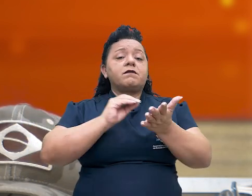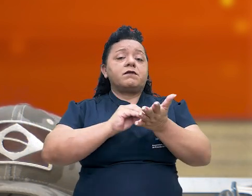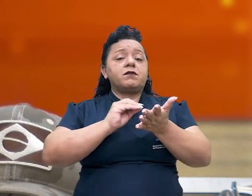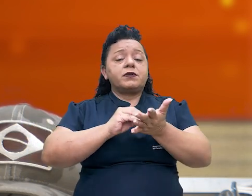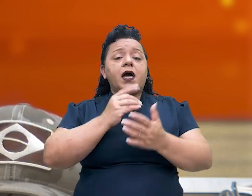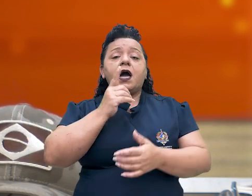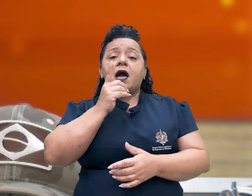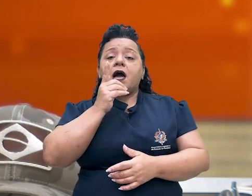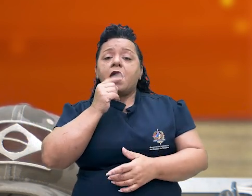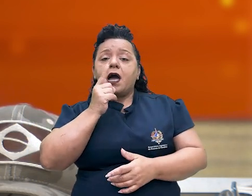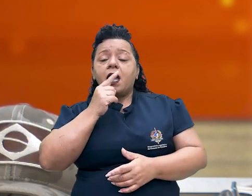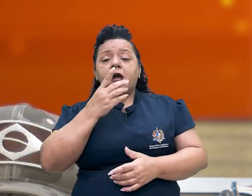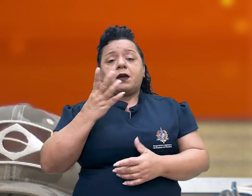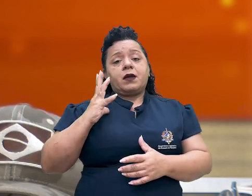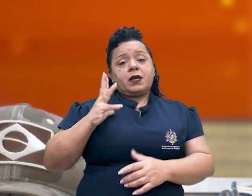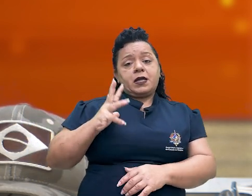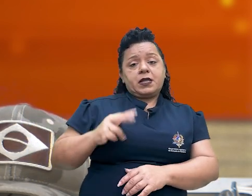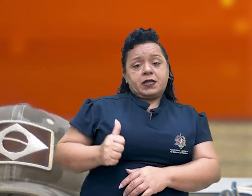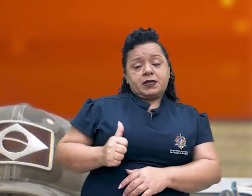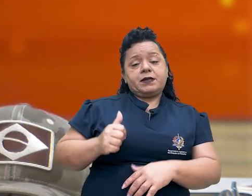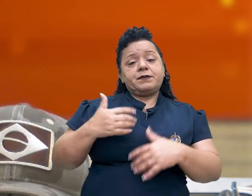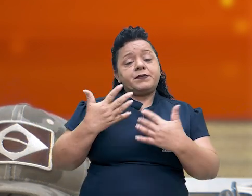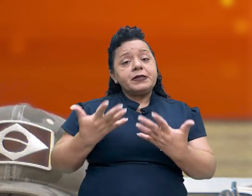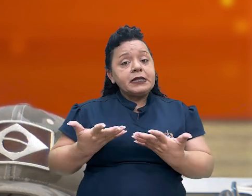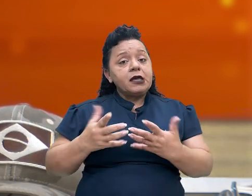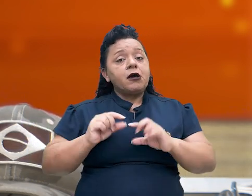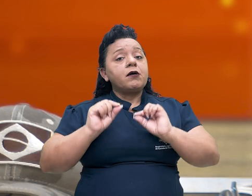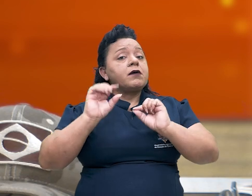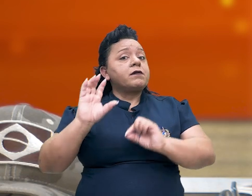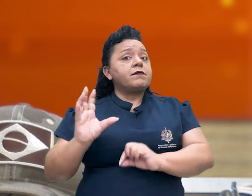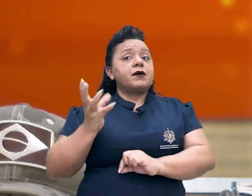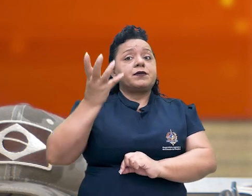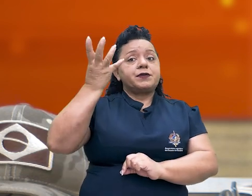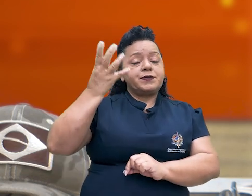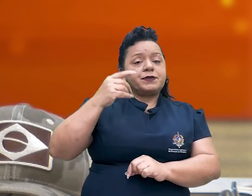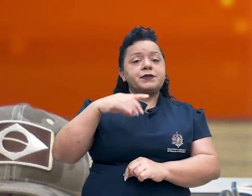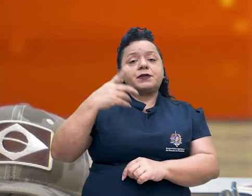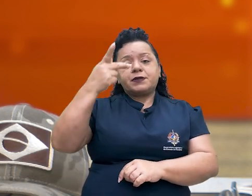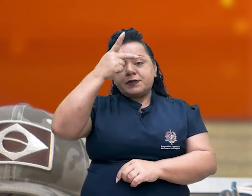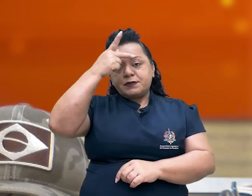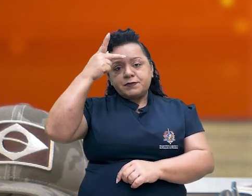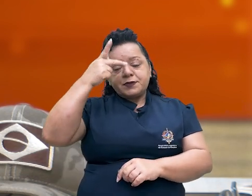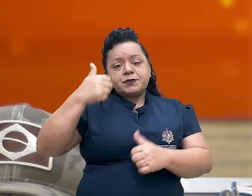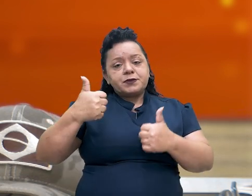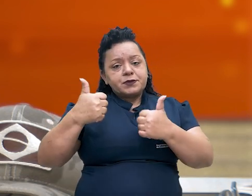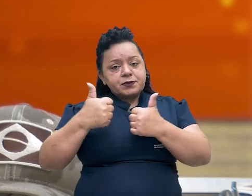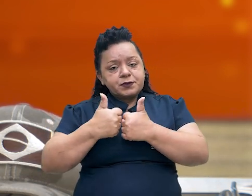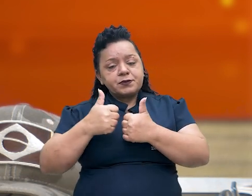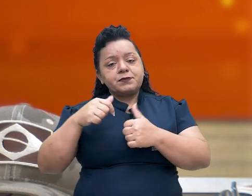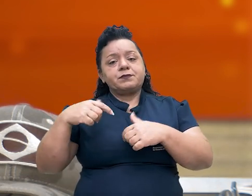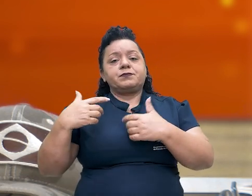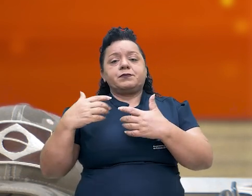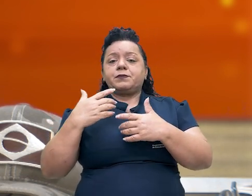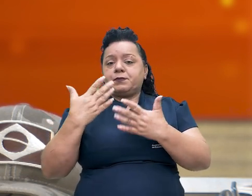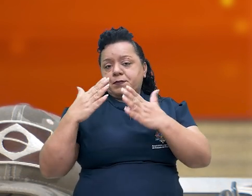fiqu sem água potável e ele volta a consumir a água do próprio do Rio então para ele ter esse esse consumo humano do